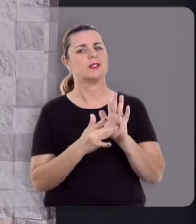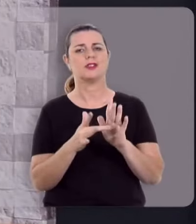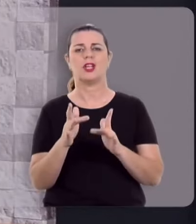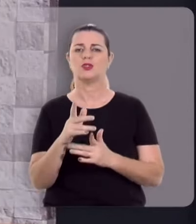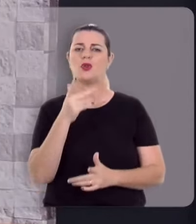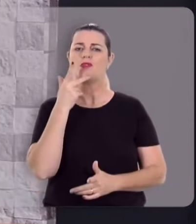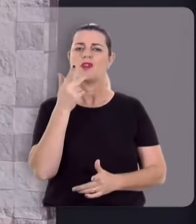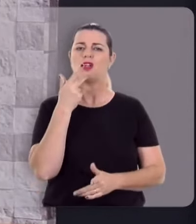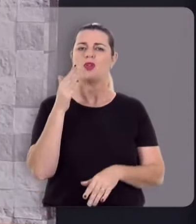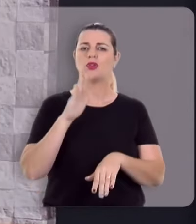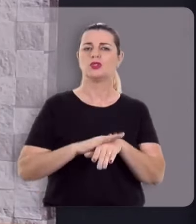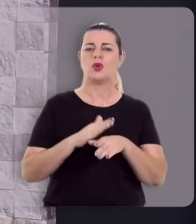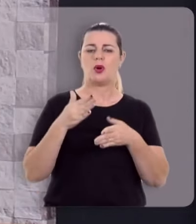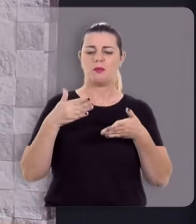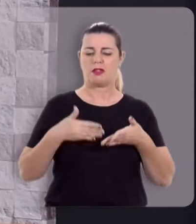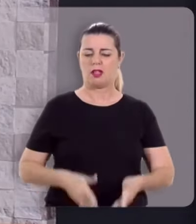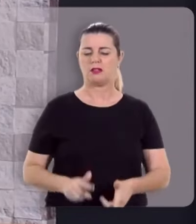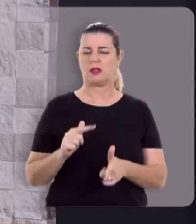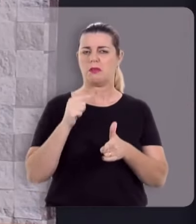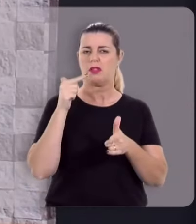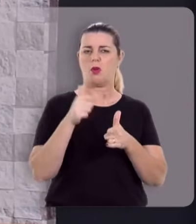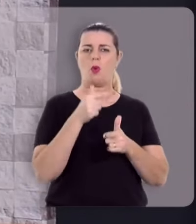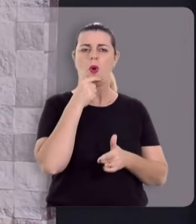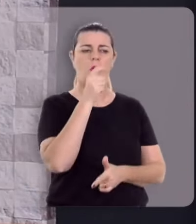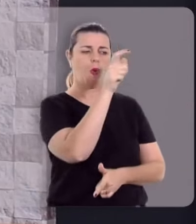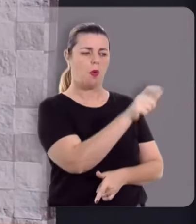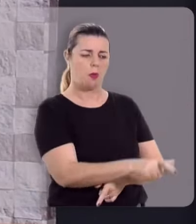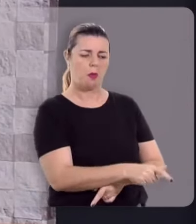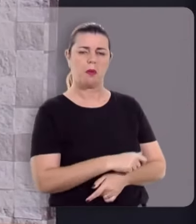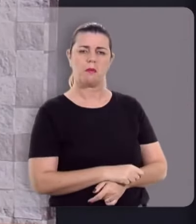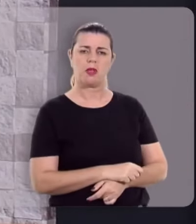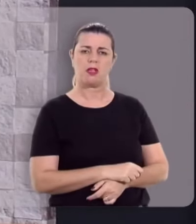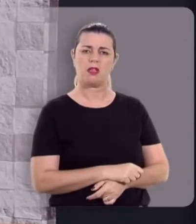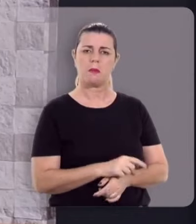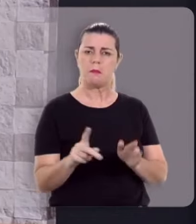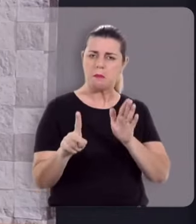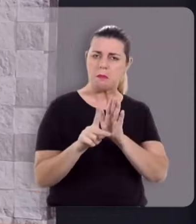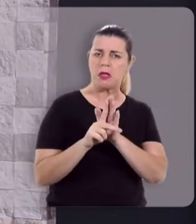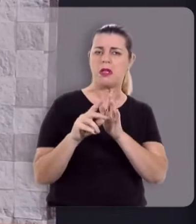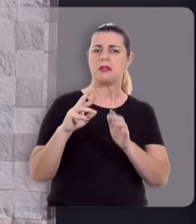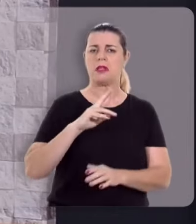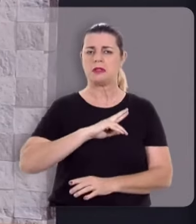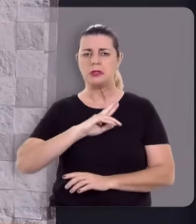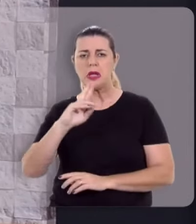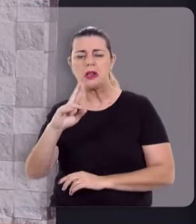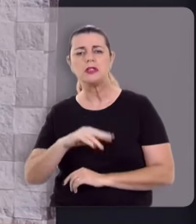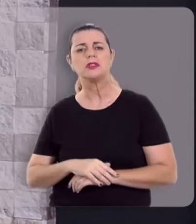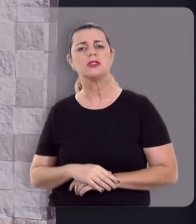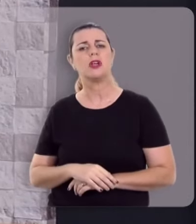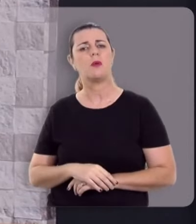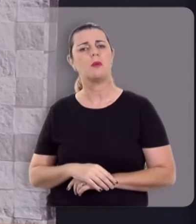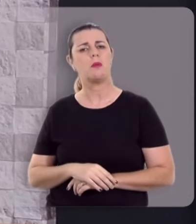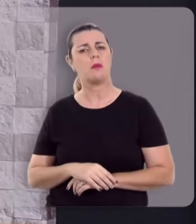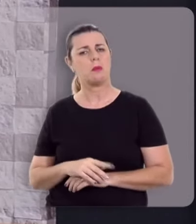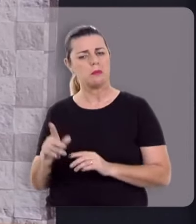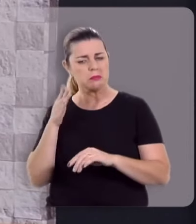de novo nascimento para Nicodemus, um mestre, um fariseu,